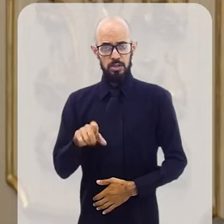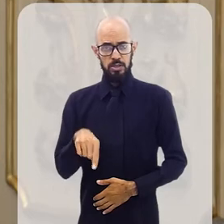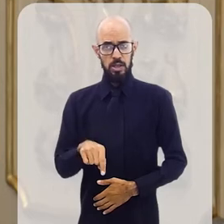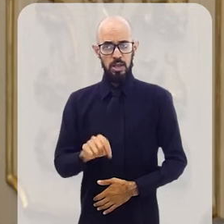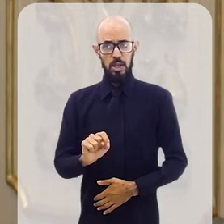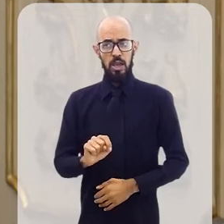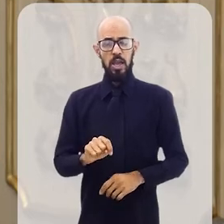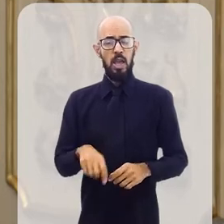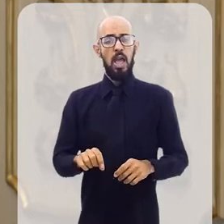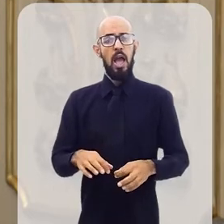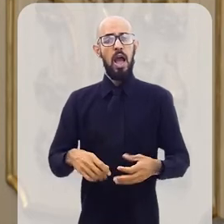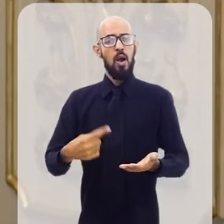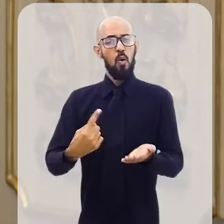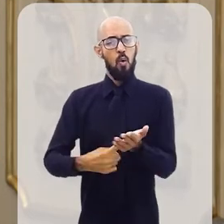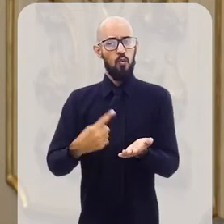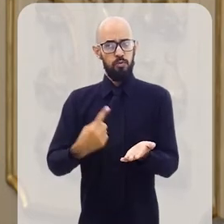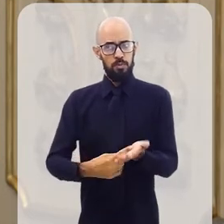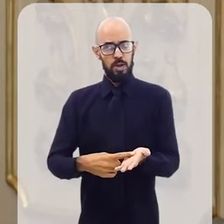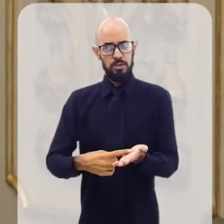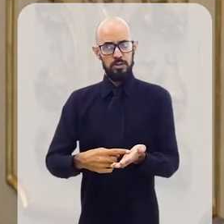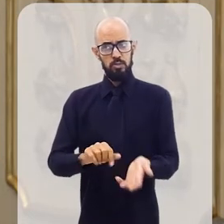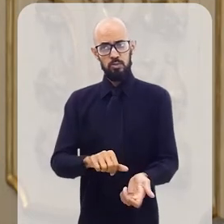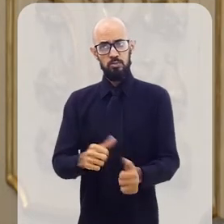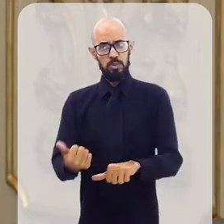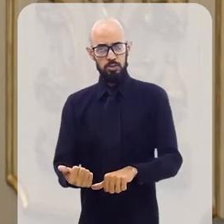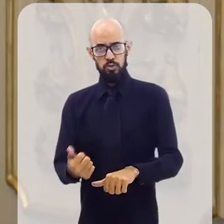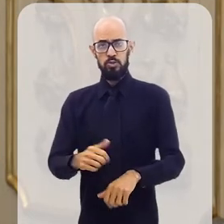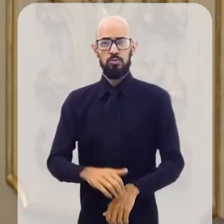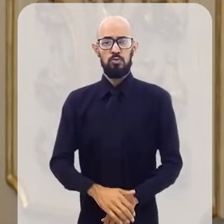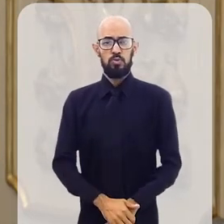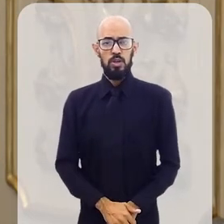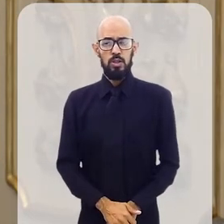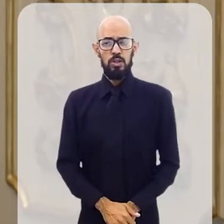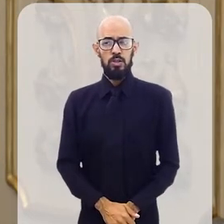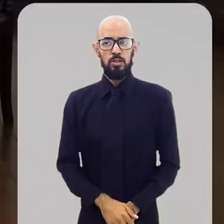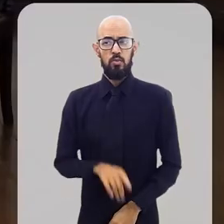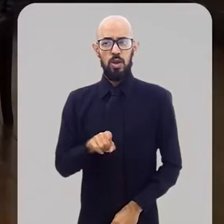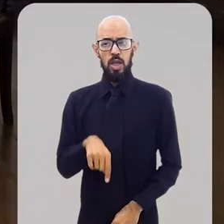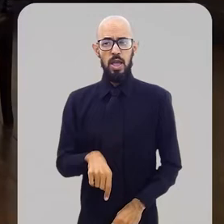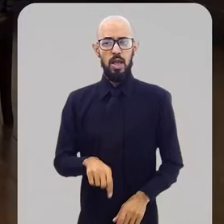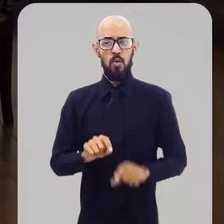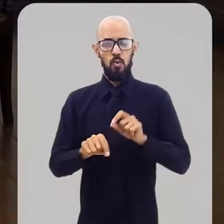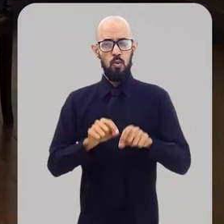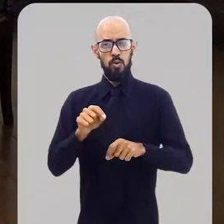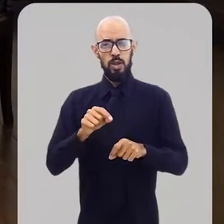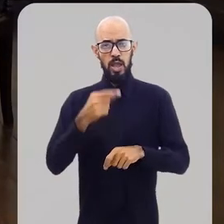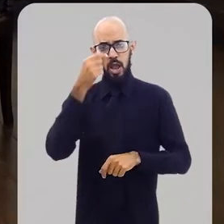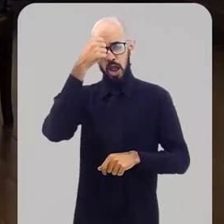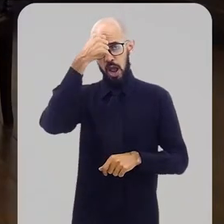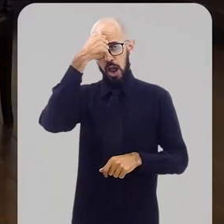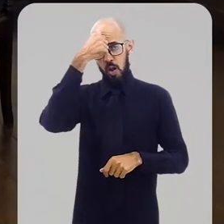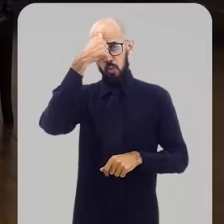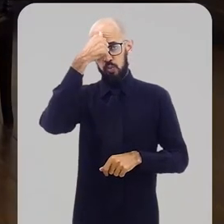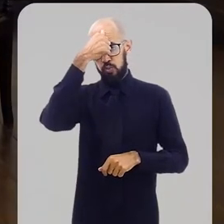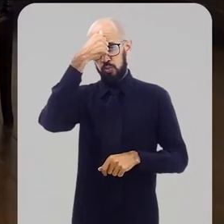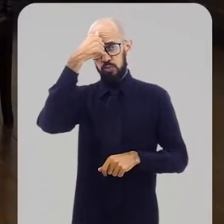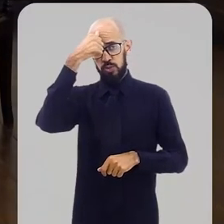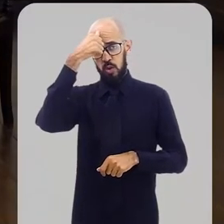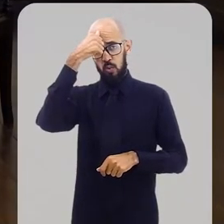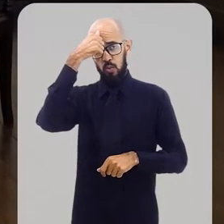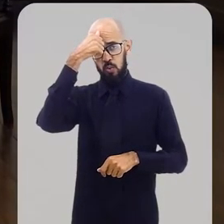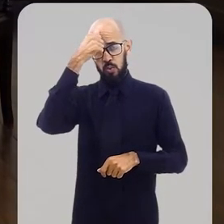arranjo o sacramento da confirmação do batismo então é um são recebe a unção